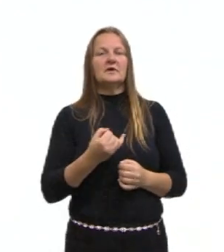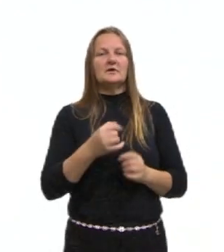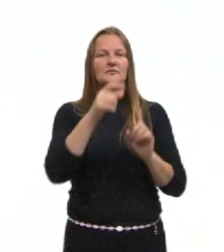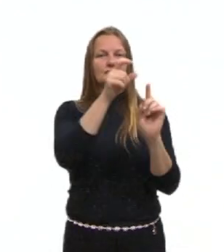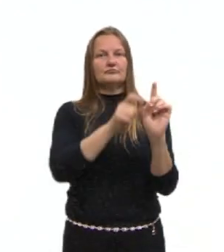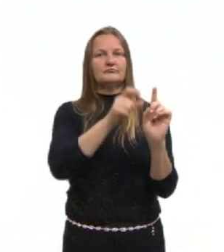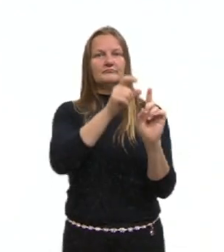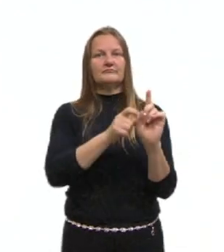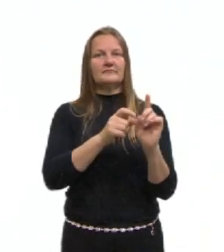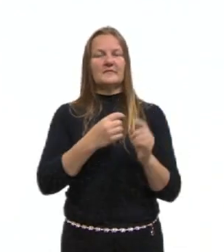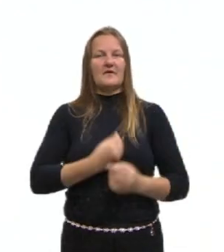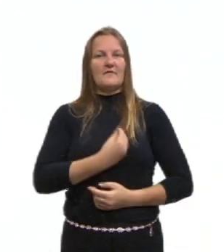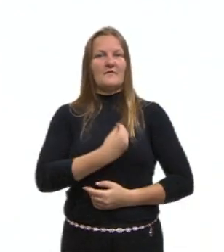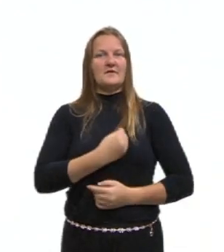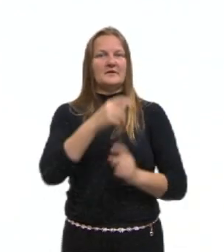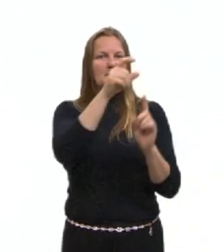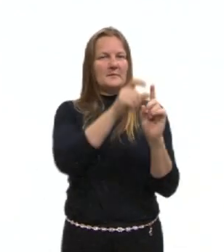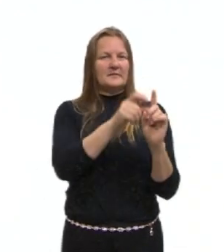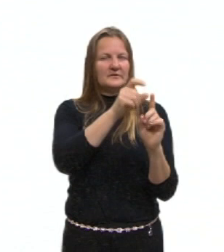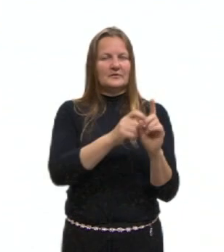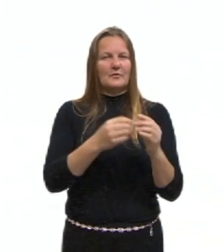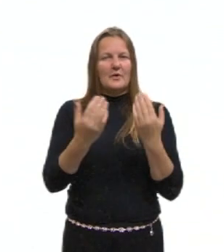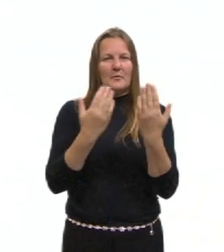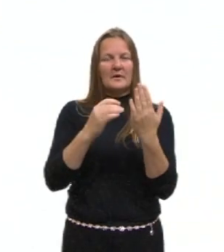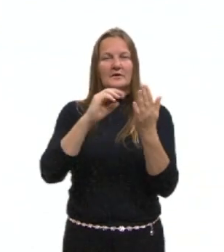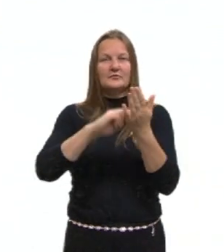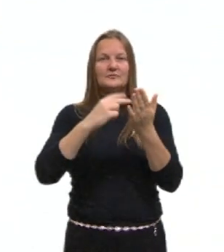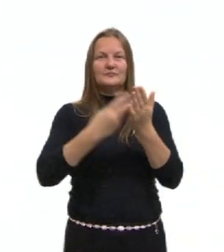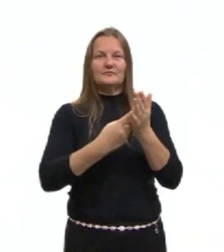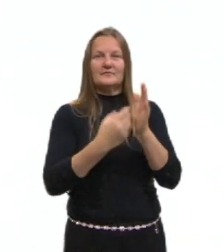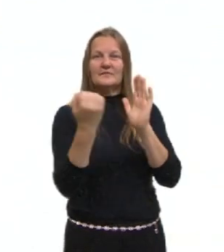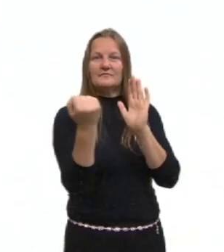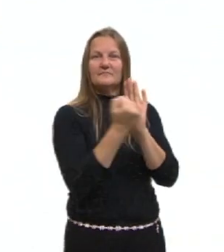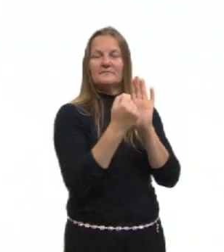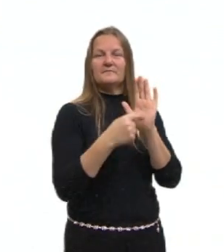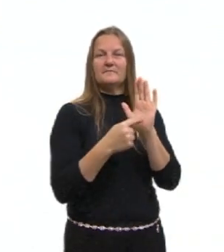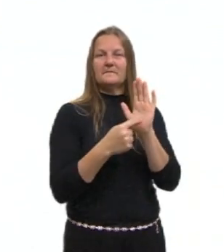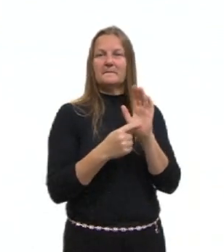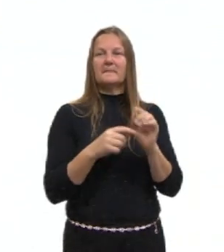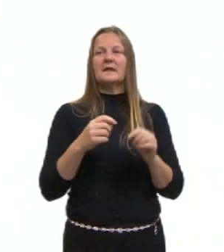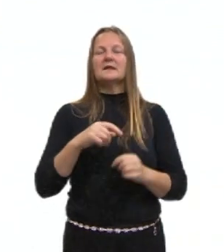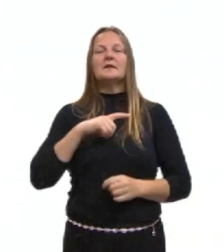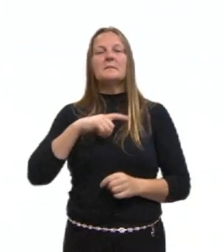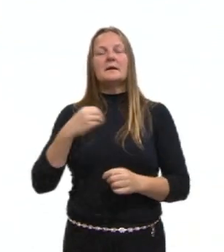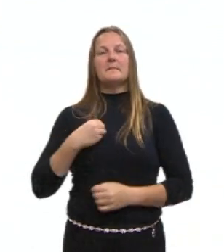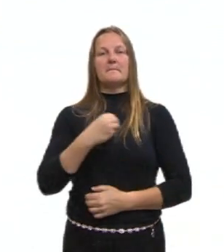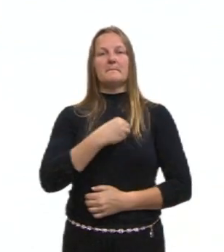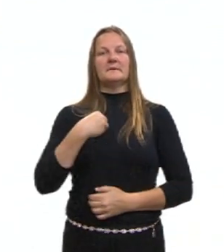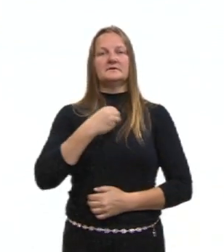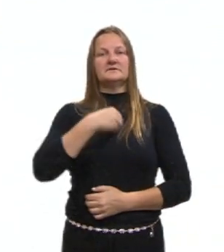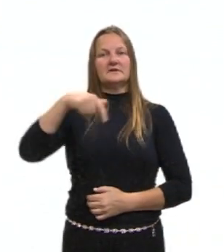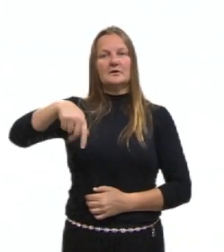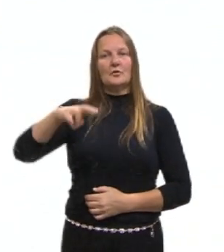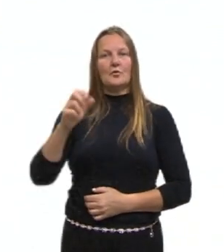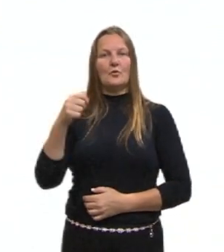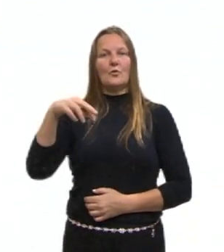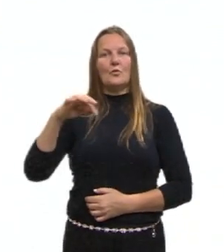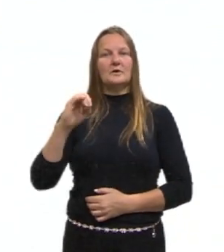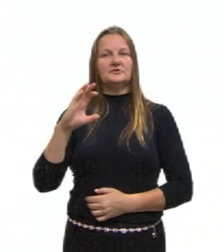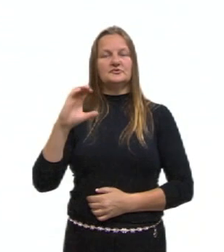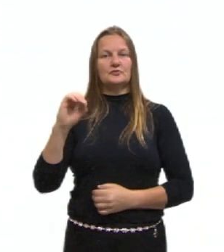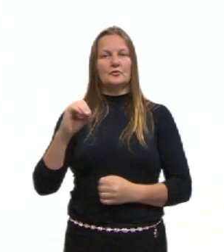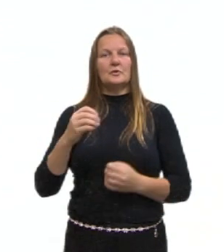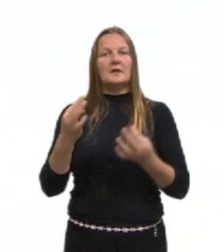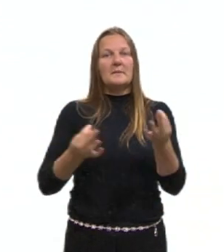questões, né, da vida dessa pessoa, comparado com os signos. E também a gente tem a medicina quântica, que é onde a gente usa as